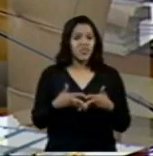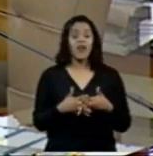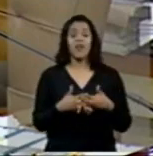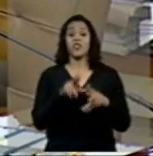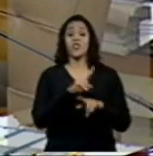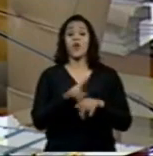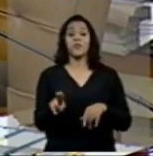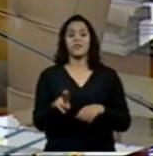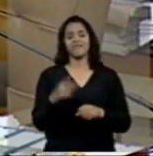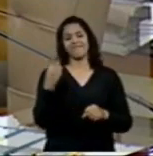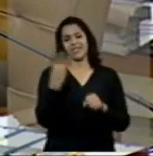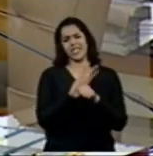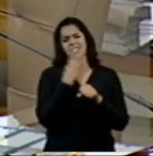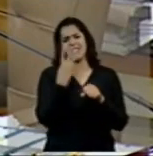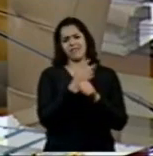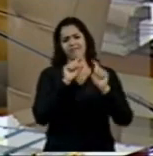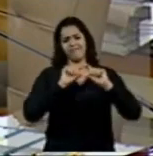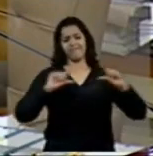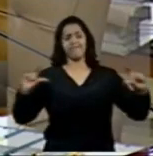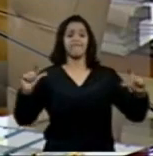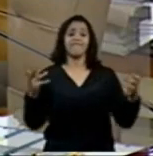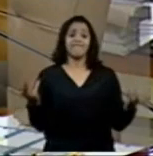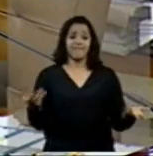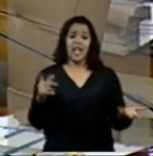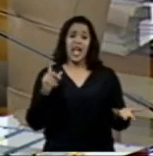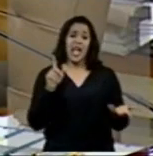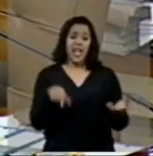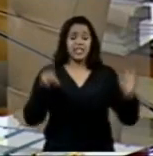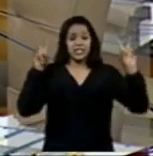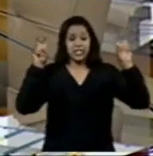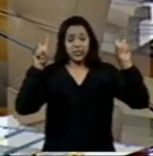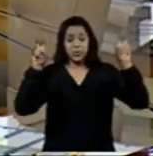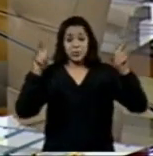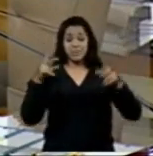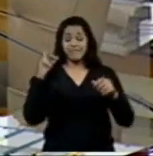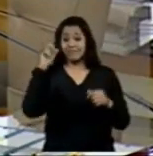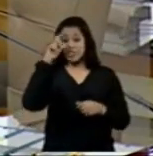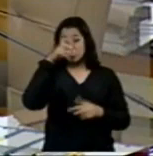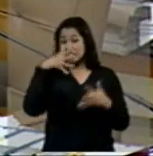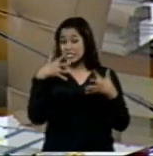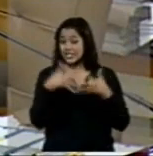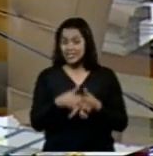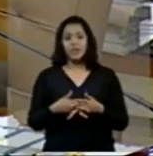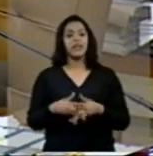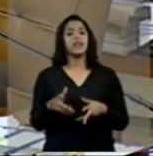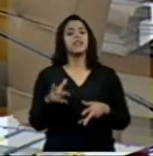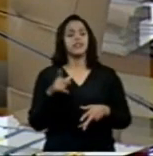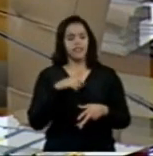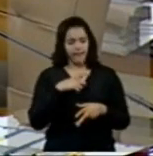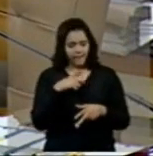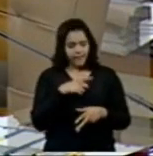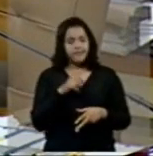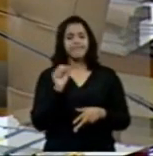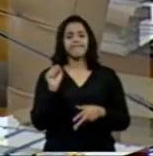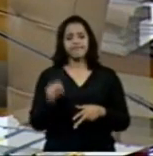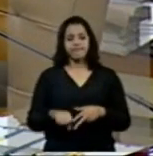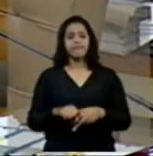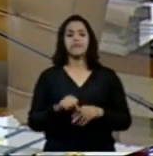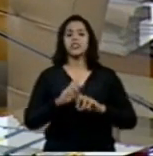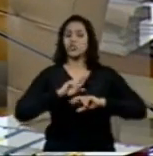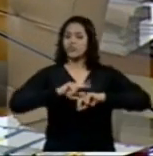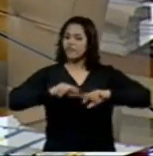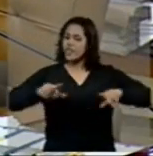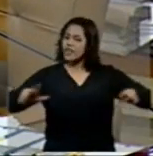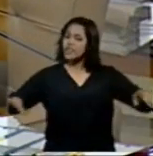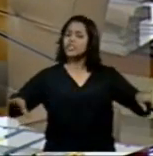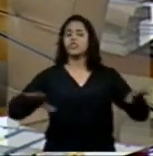chama terceirização. Realmente é um assunto extremamente difícil e que comporta, sim, diferentes